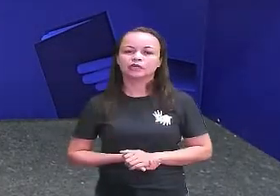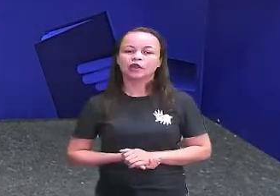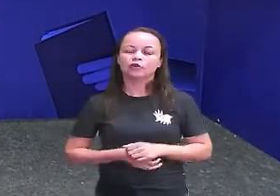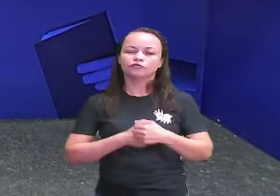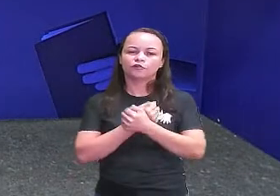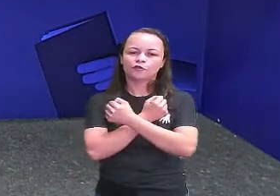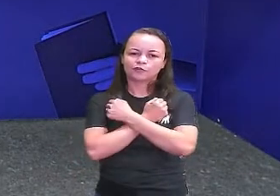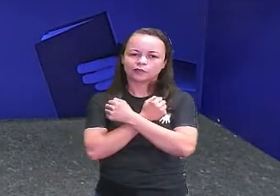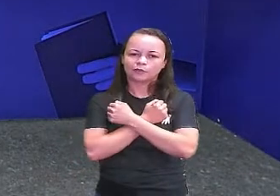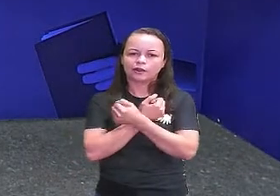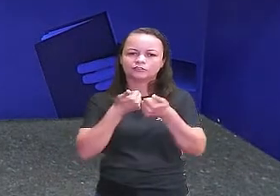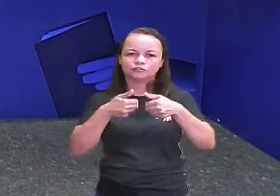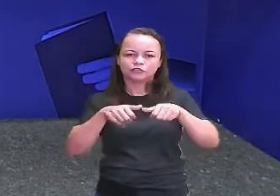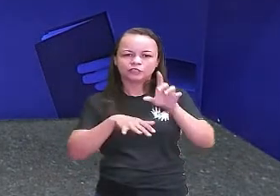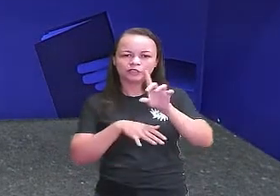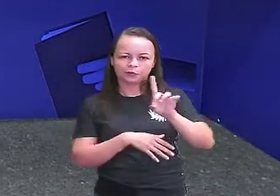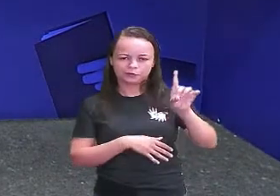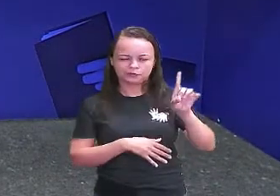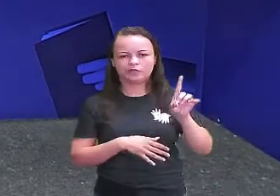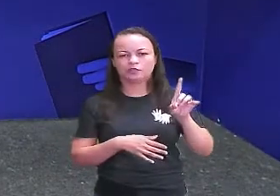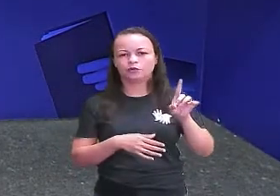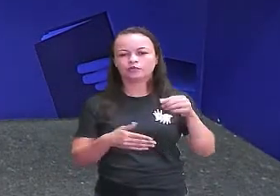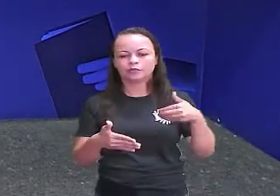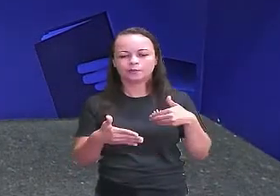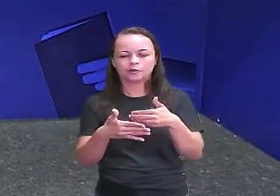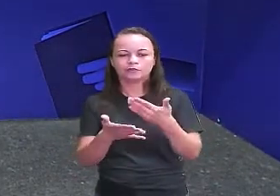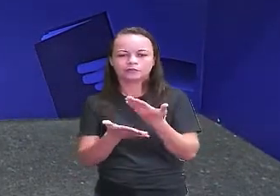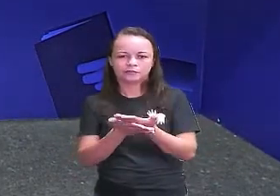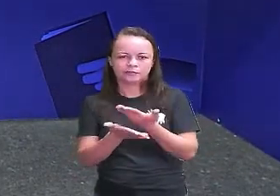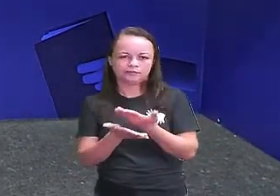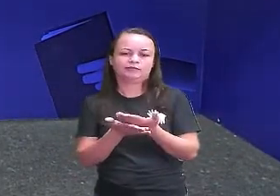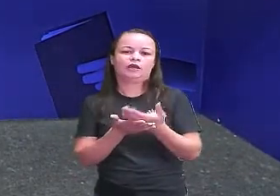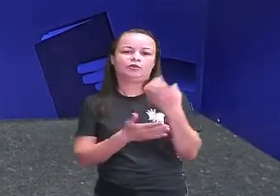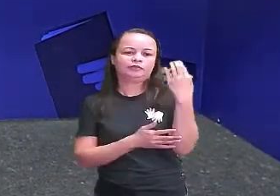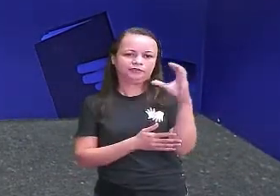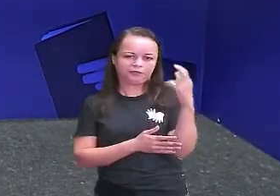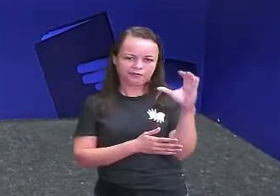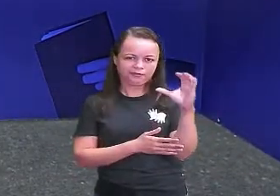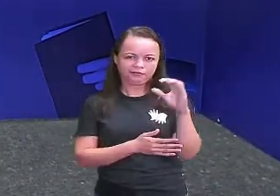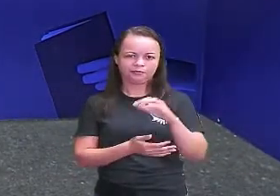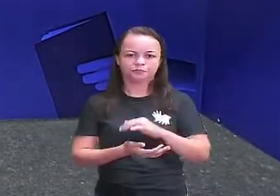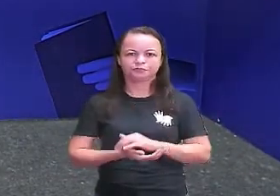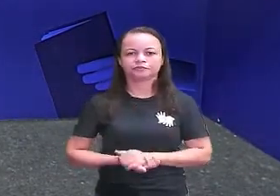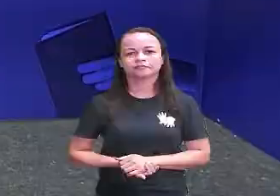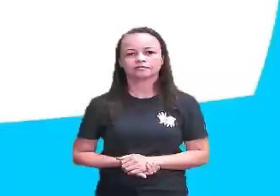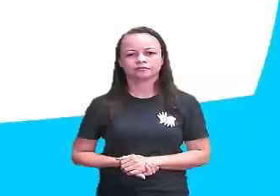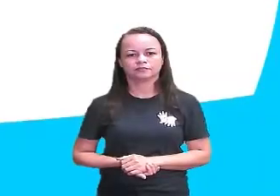forte abraço, fiquem com Deus e até a nossa próxima aula de Ciências da Natureza.